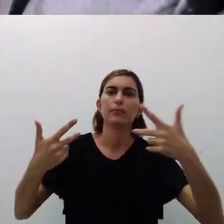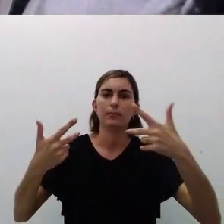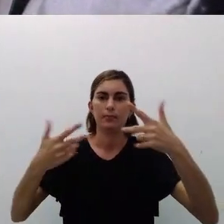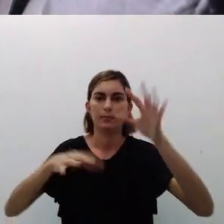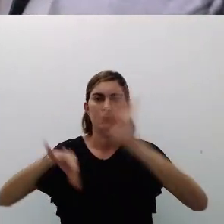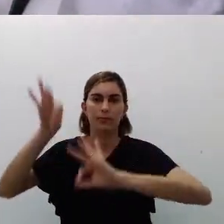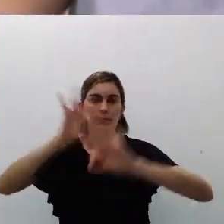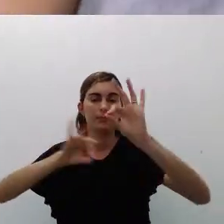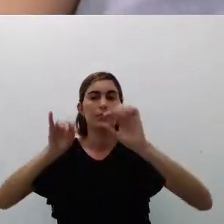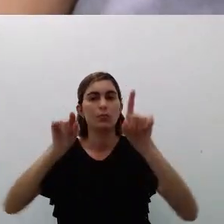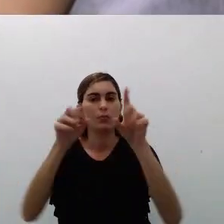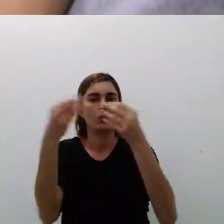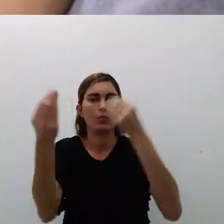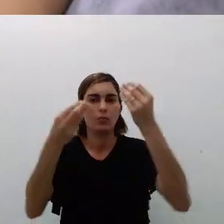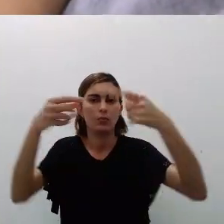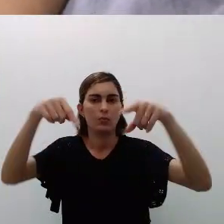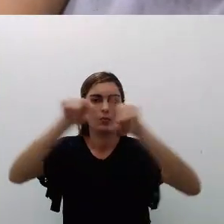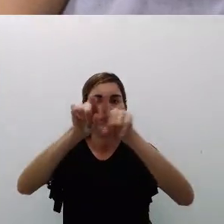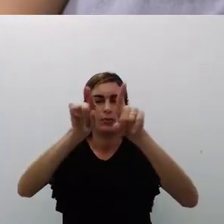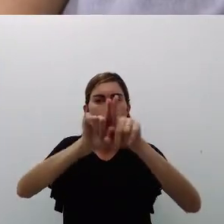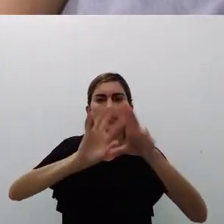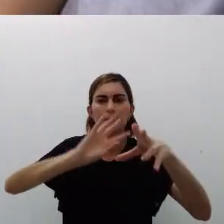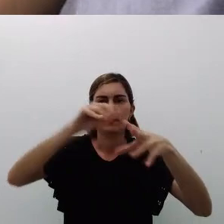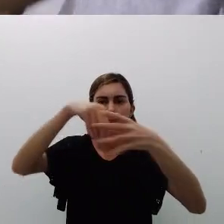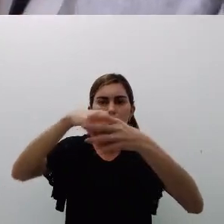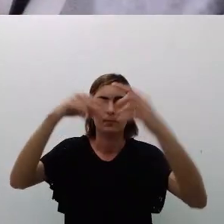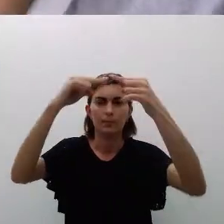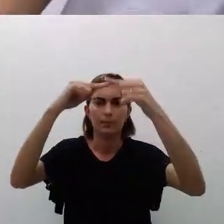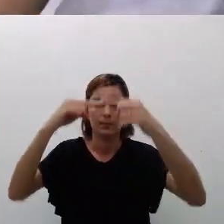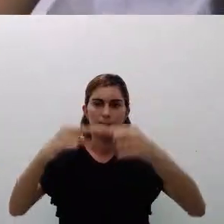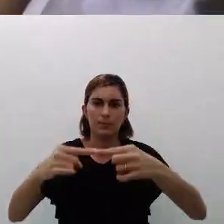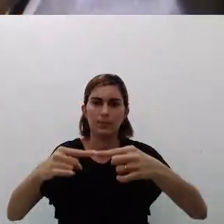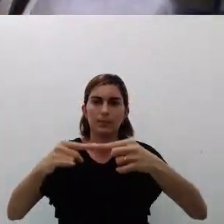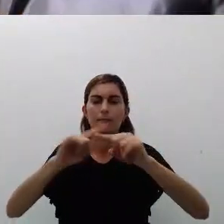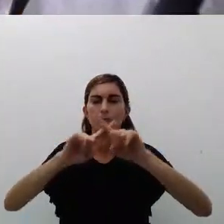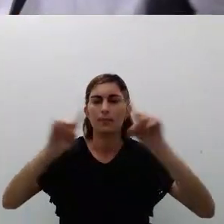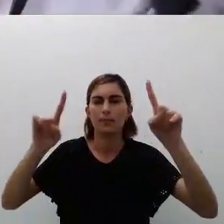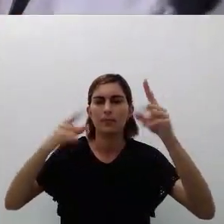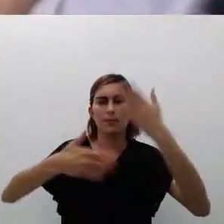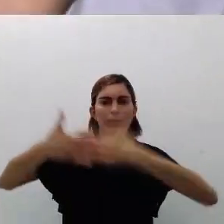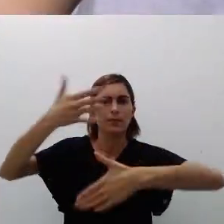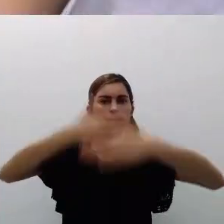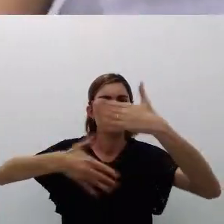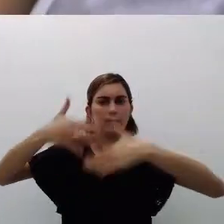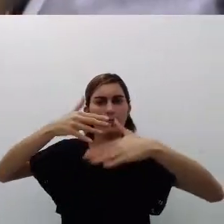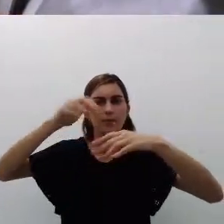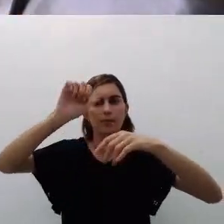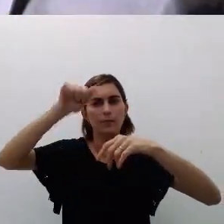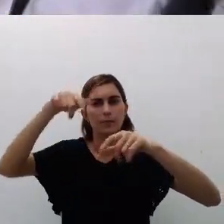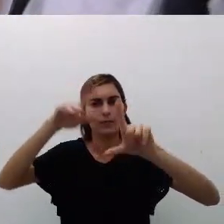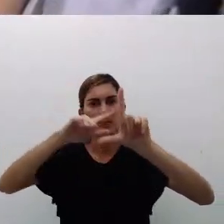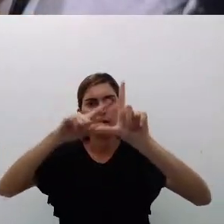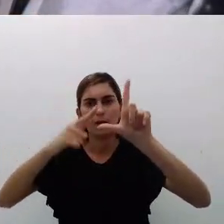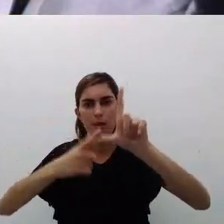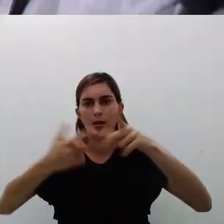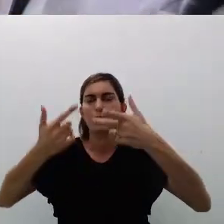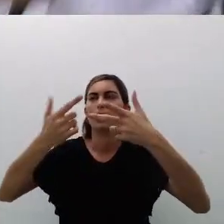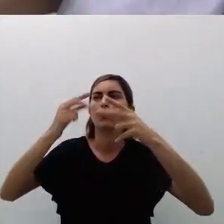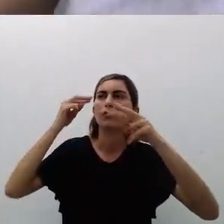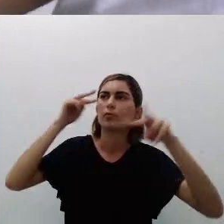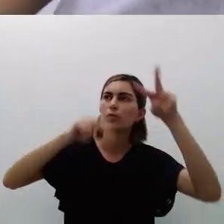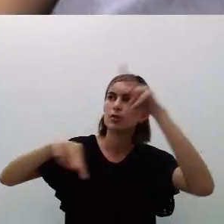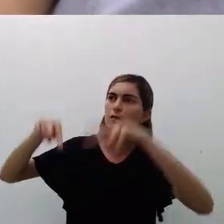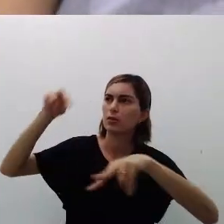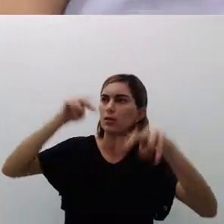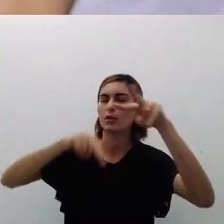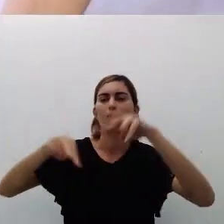aqui, mais com relação a ângulo de visão, de amplitude do olhar, de distribuição e não